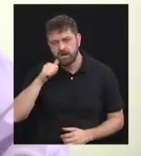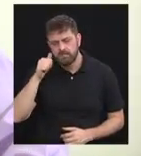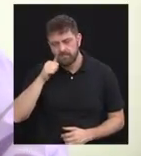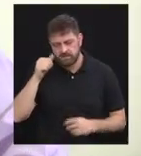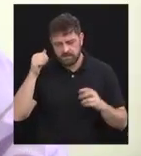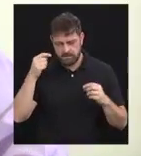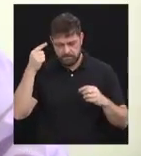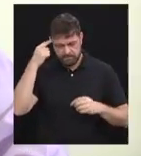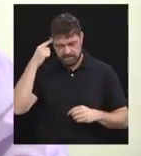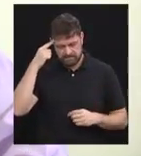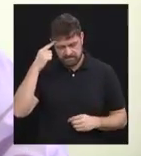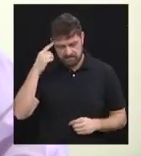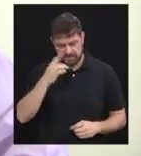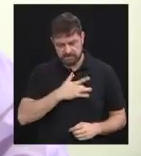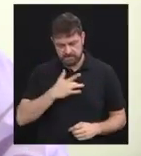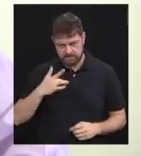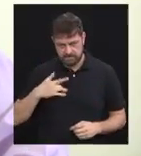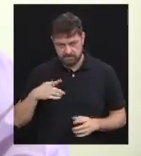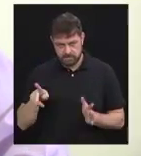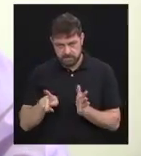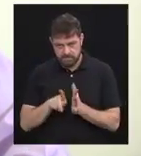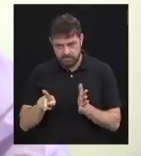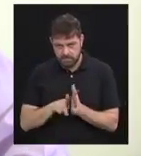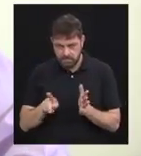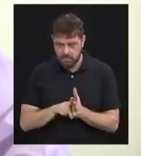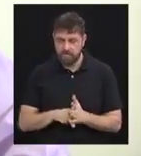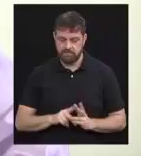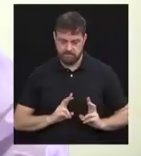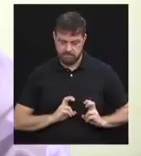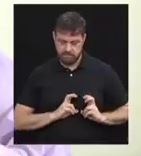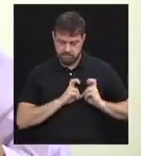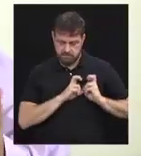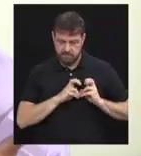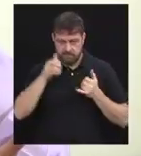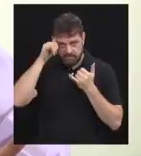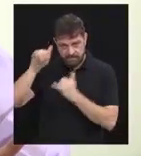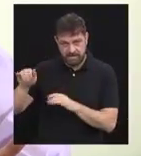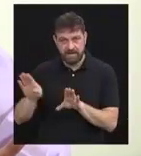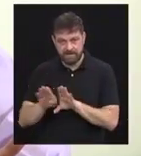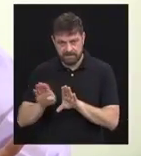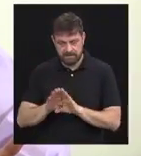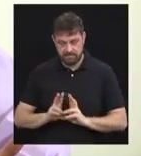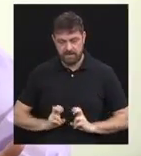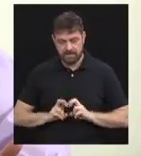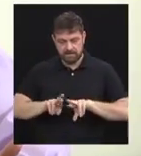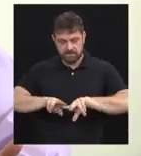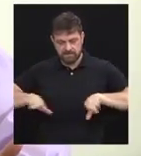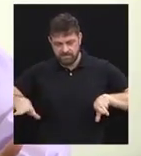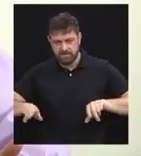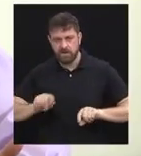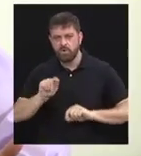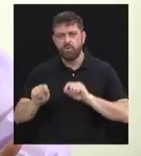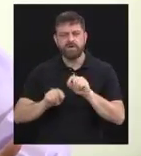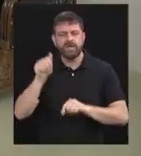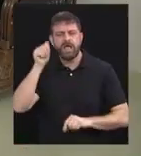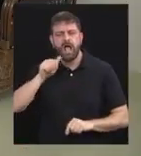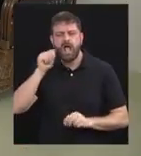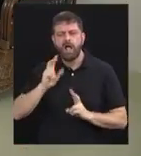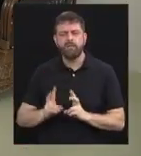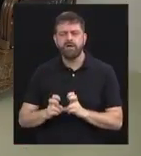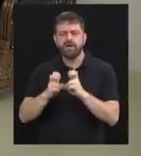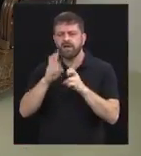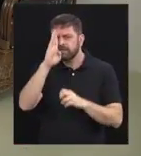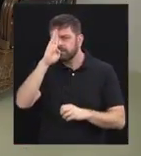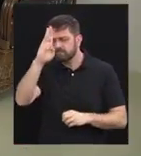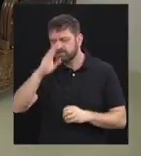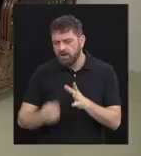saúde, isso pode ajudar, claro, a prevenir o câncer de mama e outros tipos de câncer. Quais são eles que